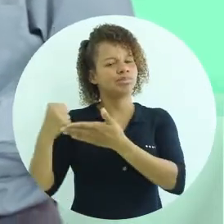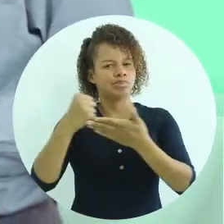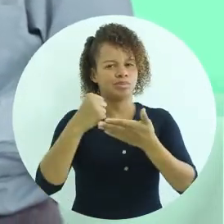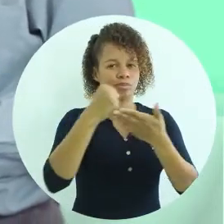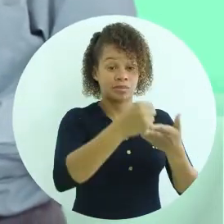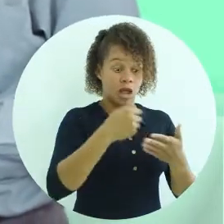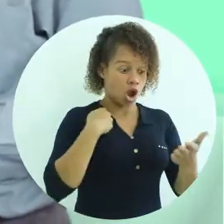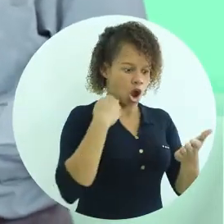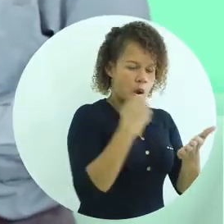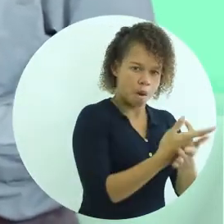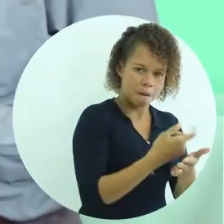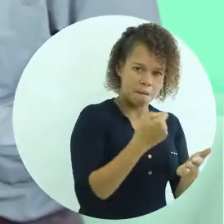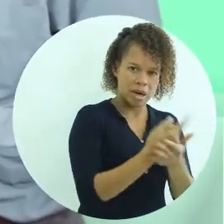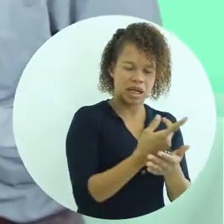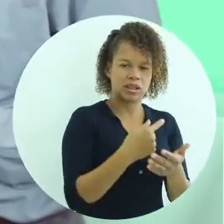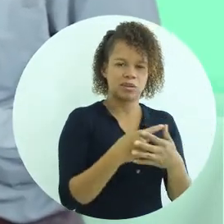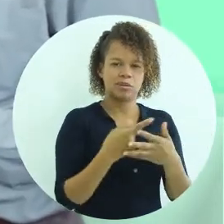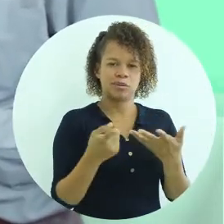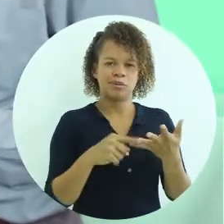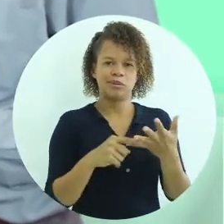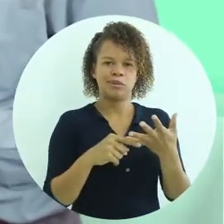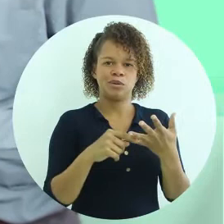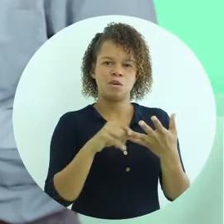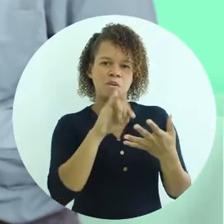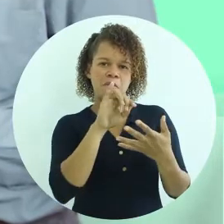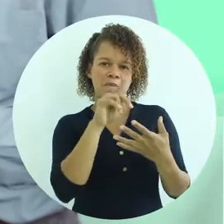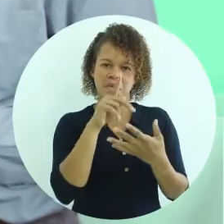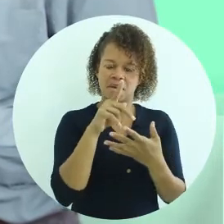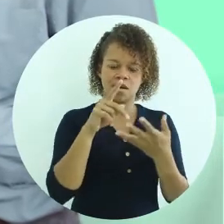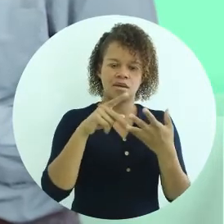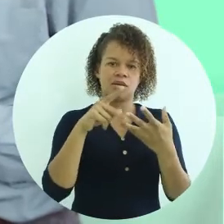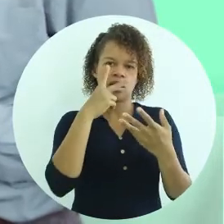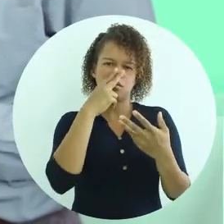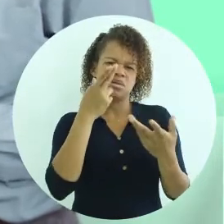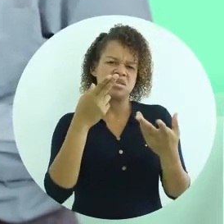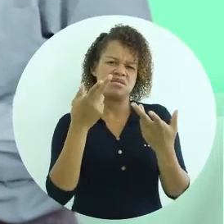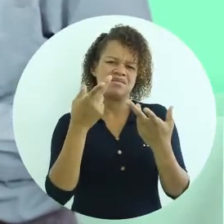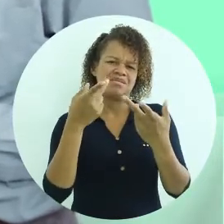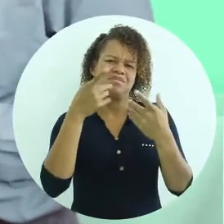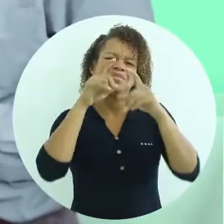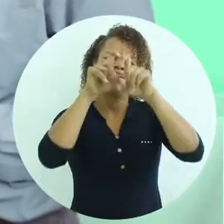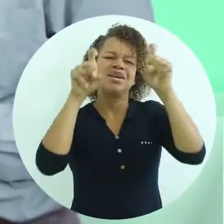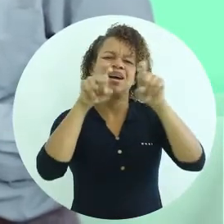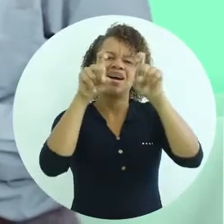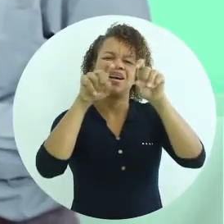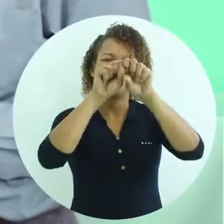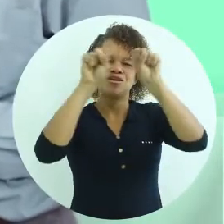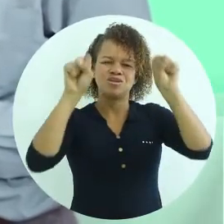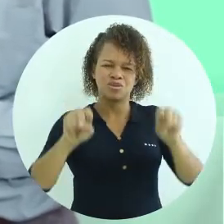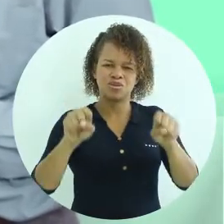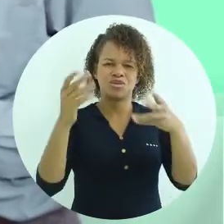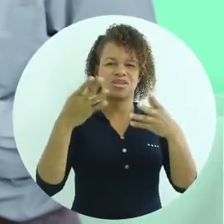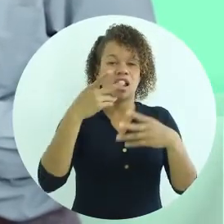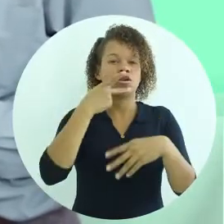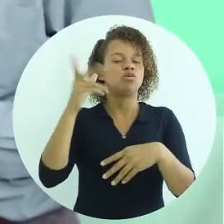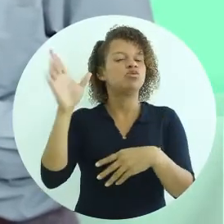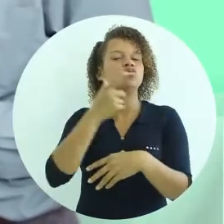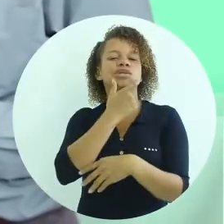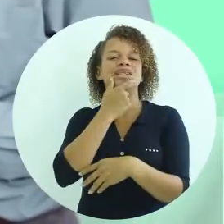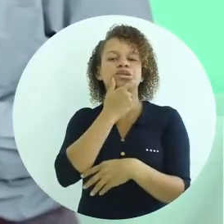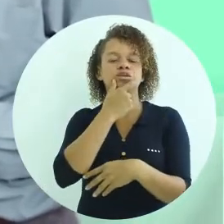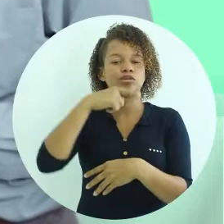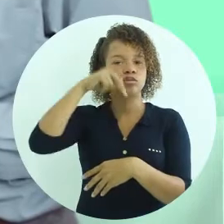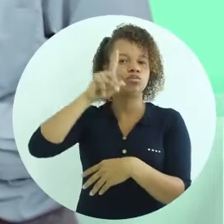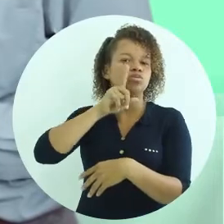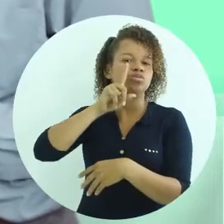comecei comprando ali no eBay mesmo, tipo o Mercado Livre, né, que tem nos Estados Unidos aí, que atende o mundo inteiro. E depois eu